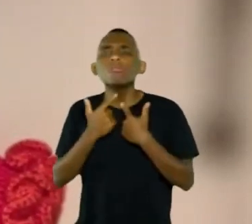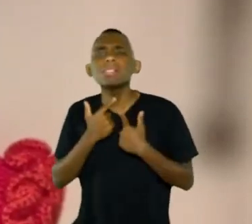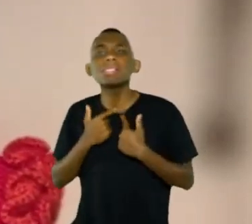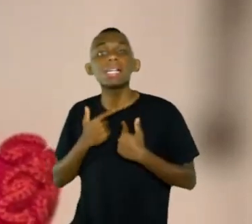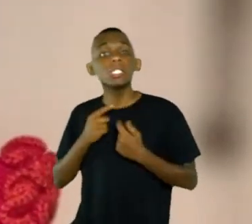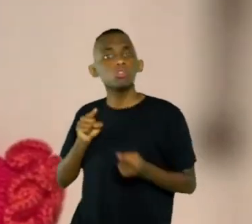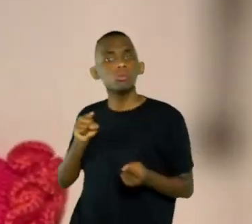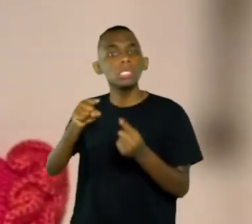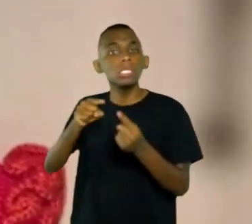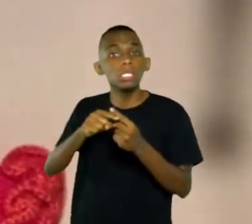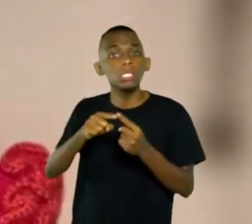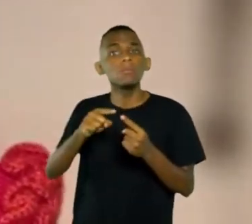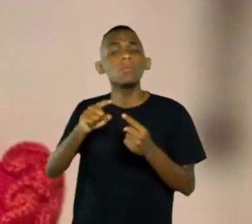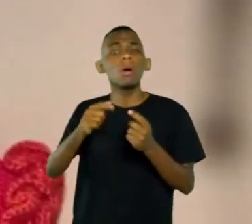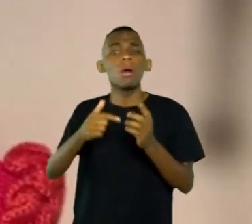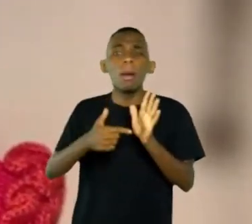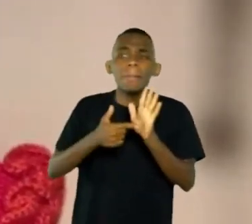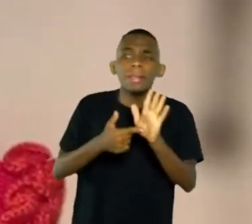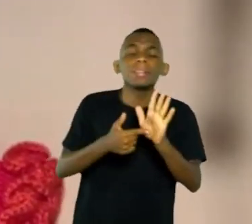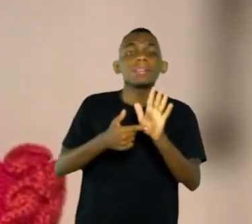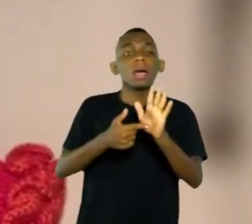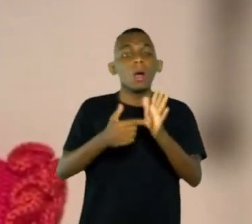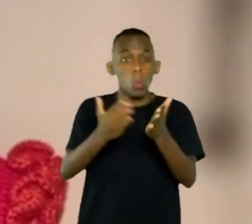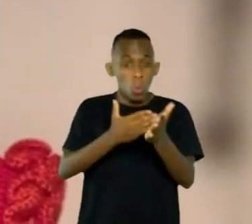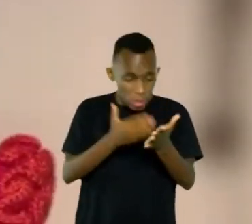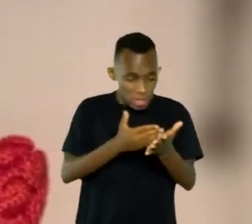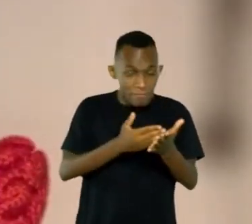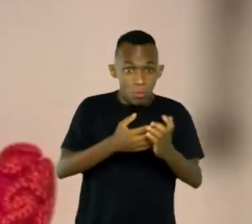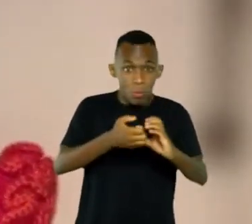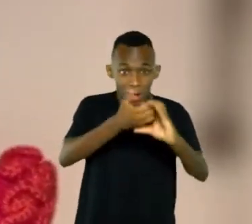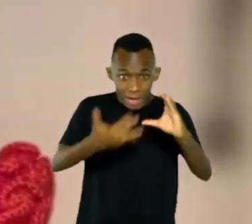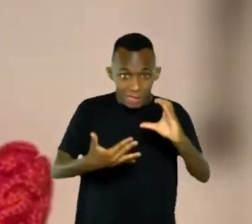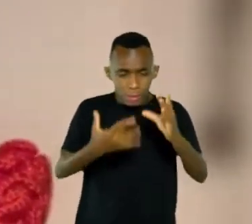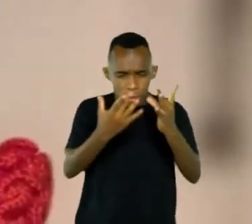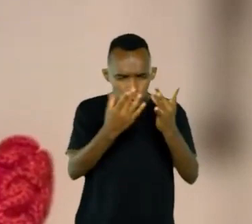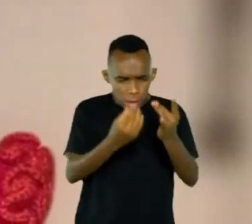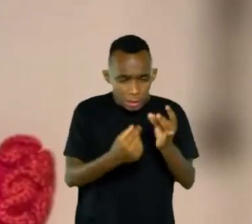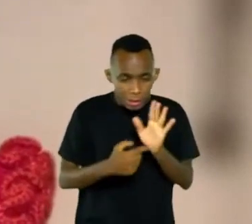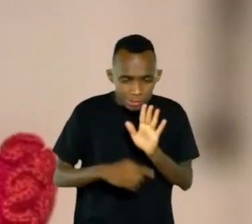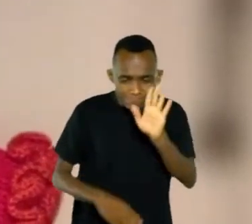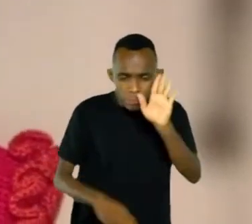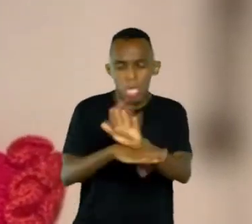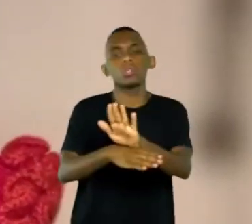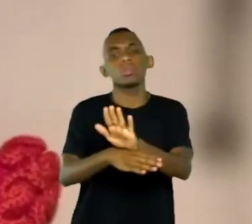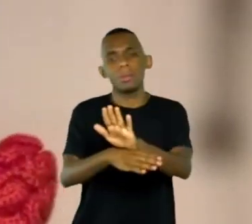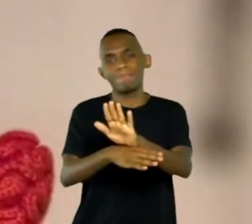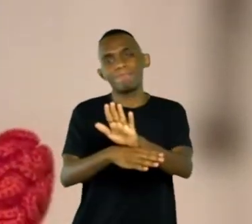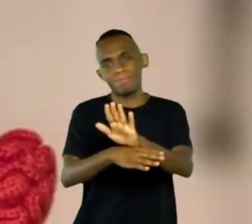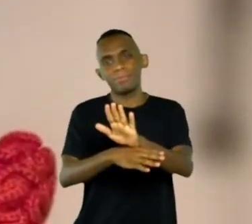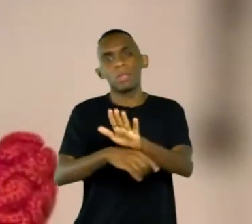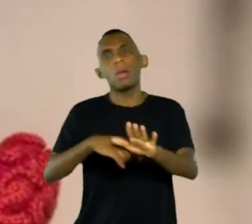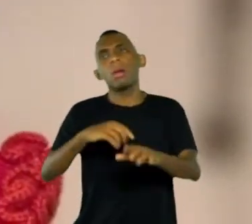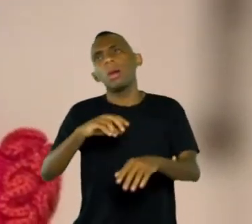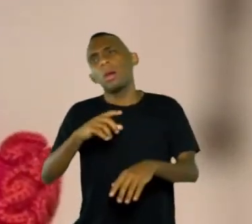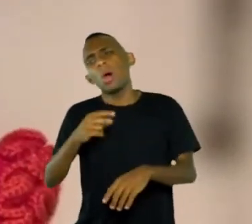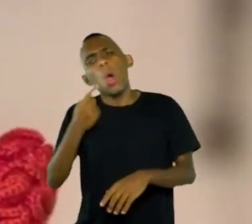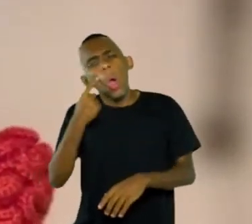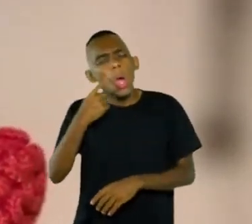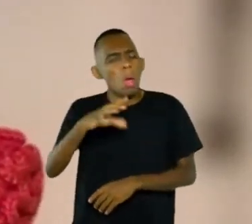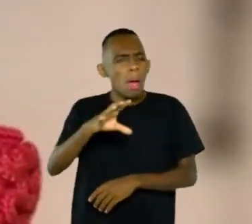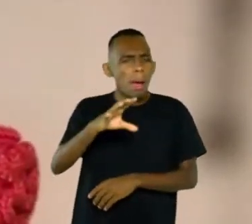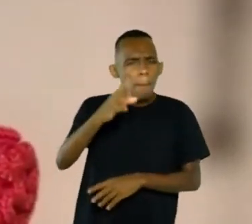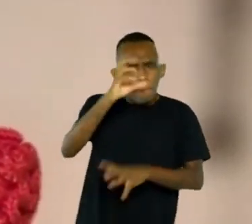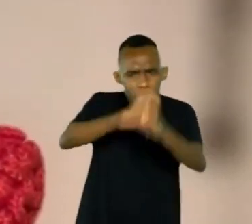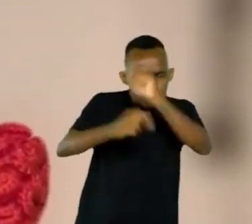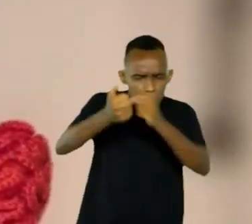de vida, mas que fosse uma ajuda, que fosse um livro assim, olha, eu aprendi isso aqui, sabe? Eu gosto de comprar livros, eu gosto de